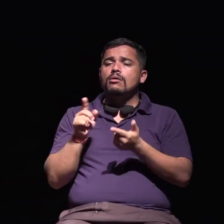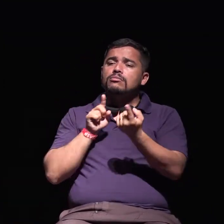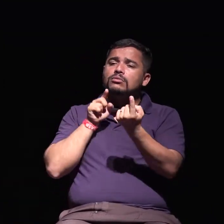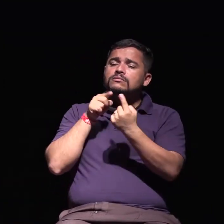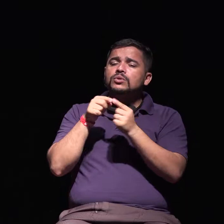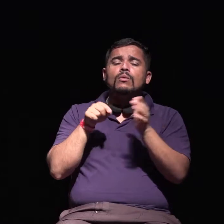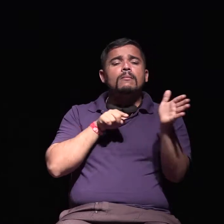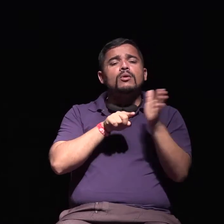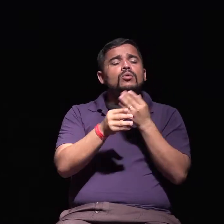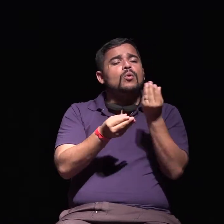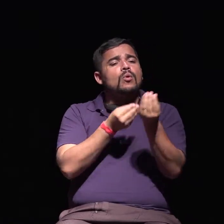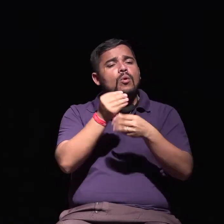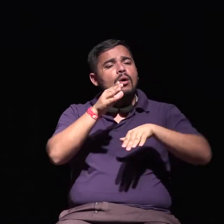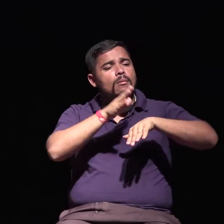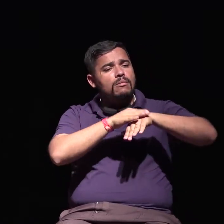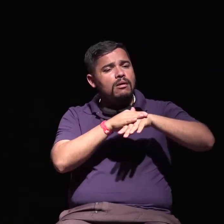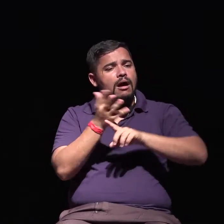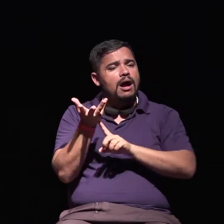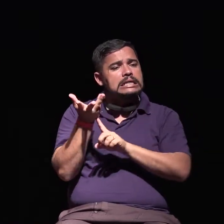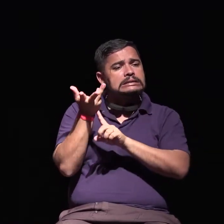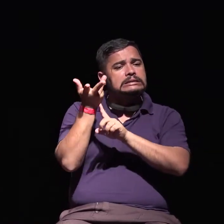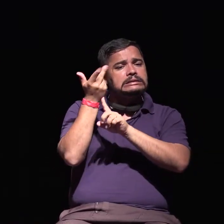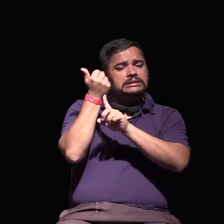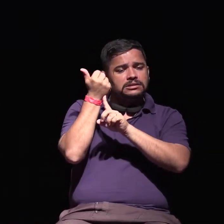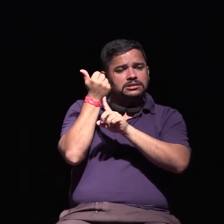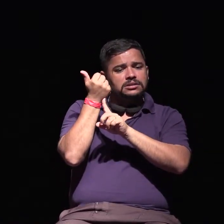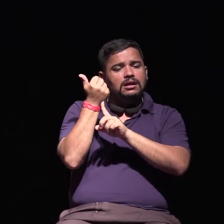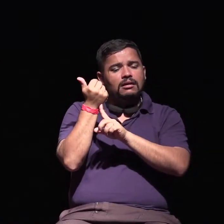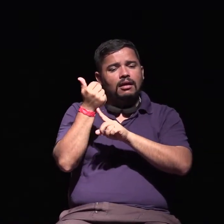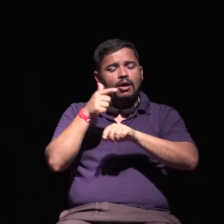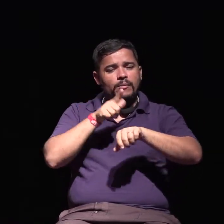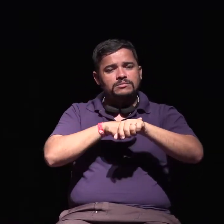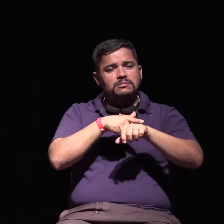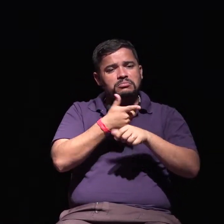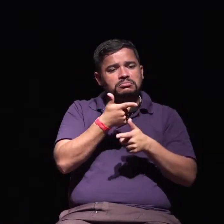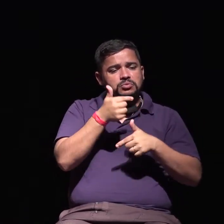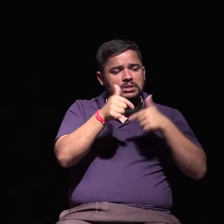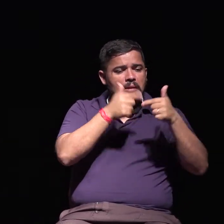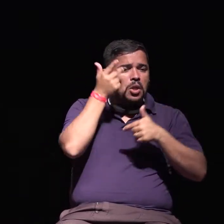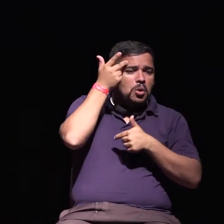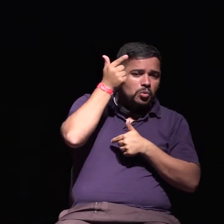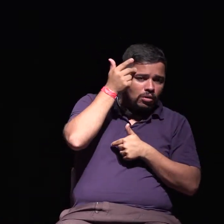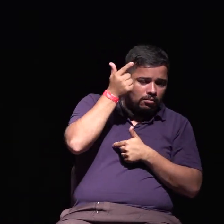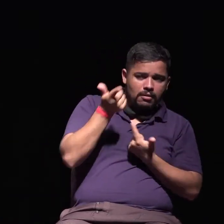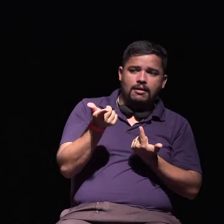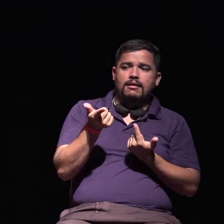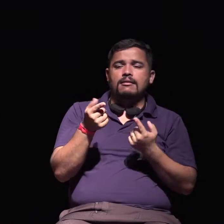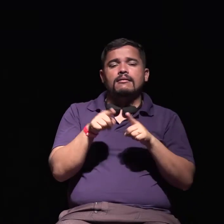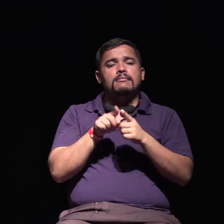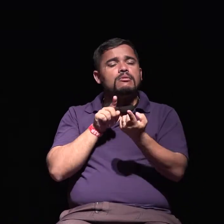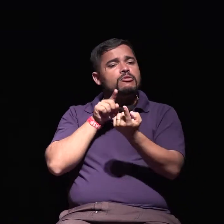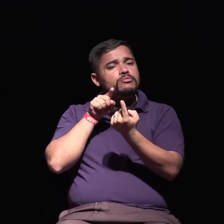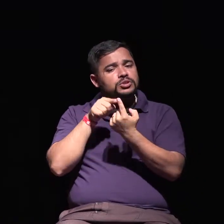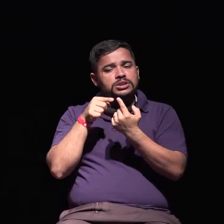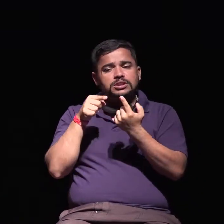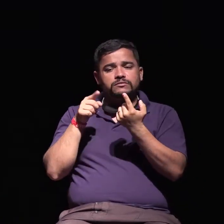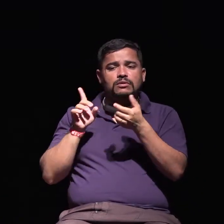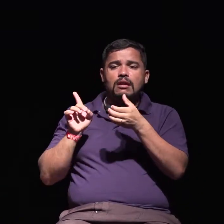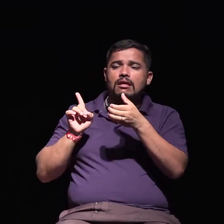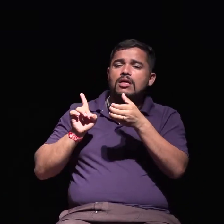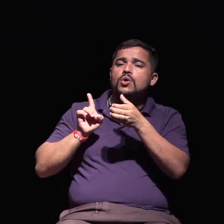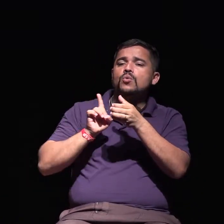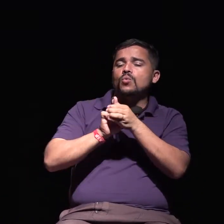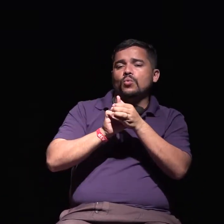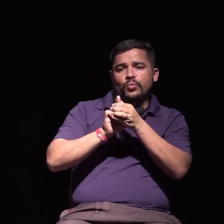pergunta: como realizar uma prática artística que seja, ao mesmo tempo, um trabalho normal? E minha intenção era incluir na obra o